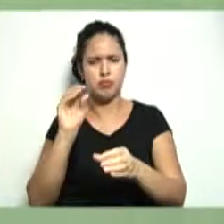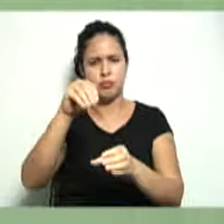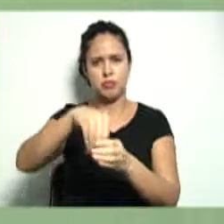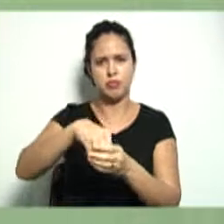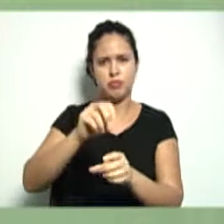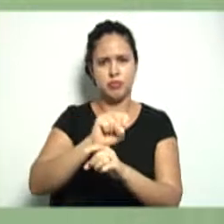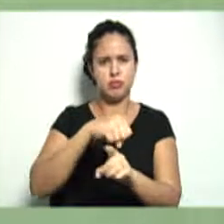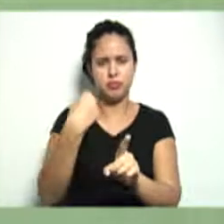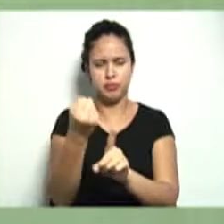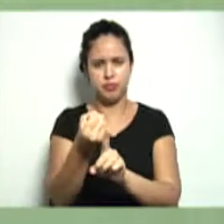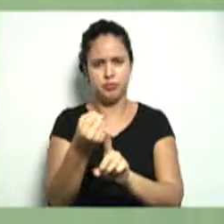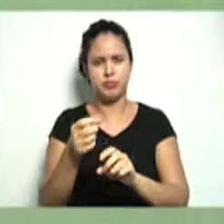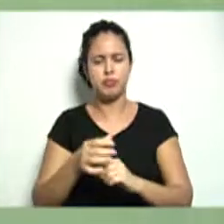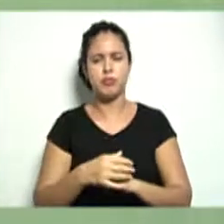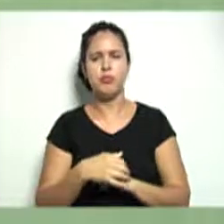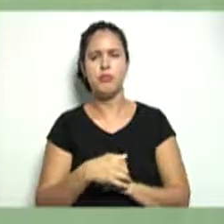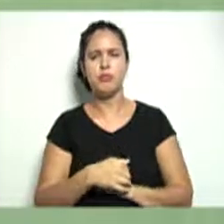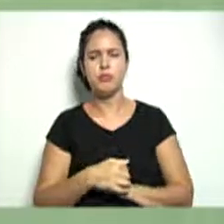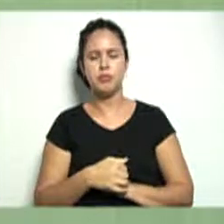sociedade.